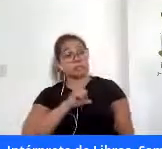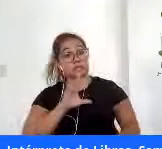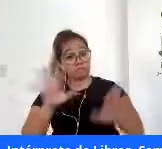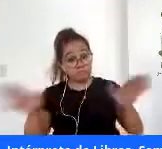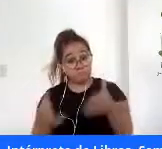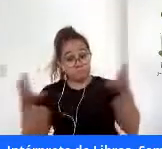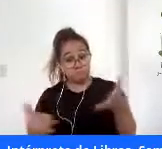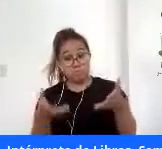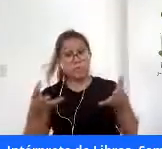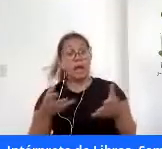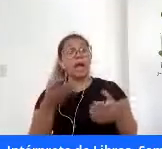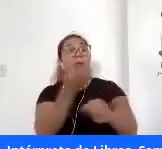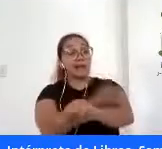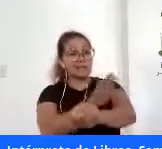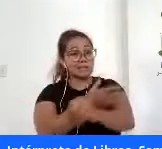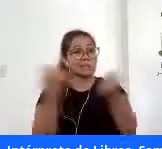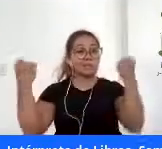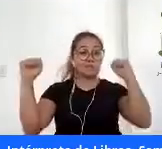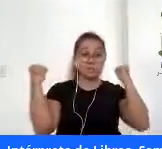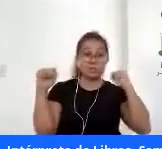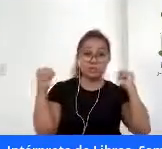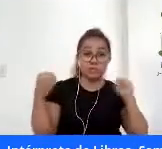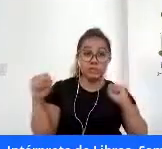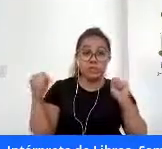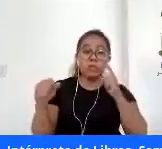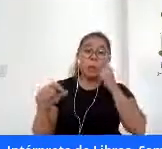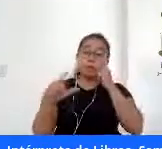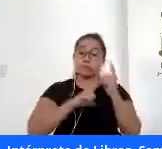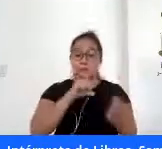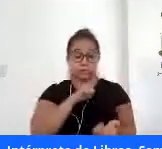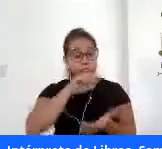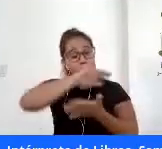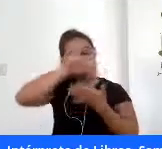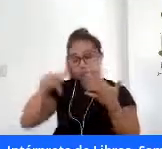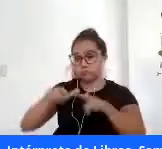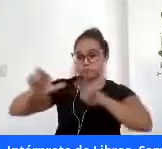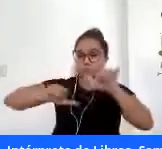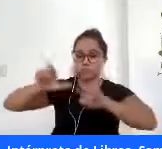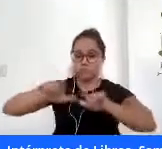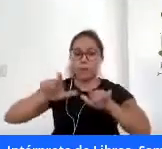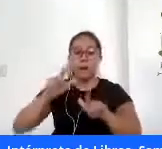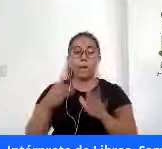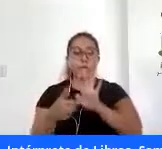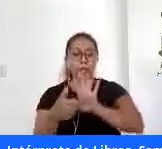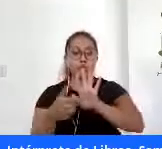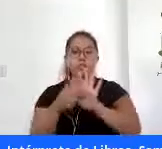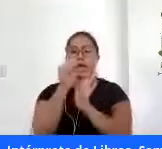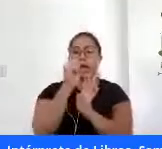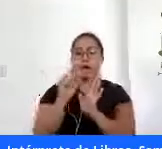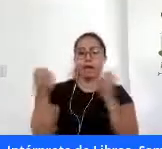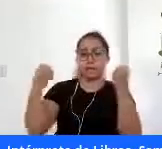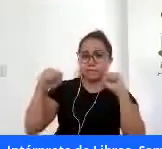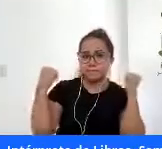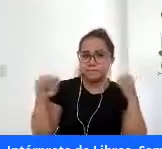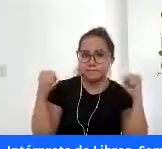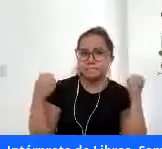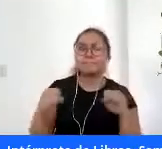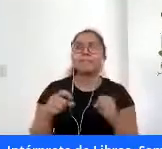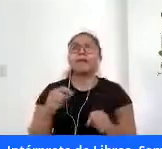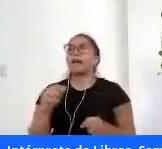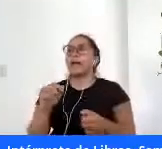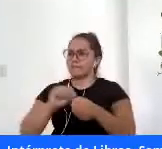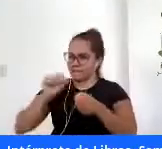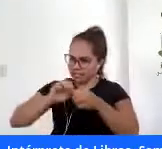delas seria através do exercício físico. Então, existem já vários trabalhos mostrando que uma atividade física, né, quando bem executada, quando